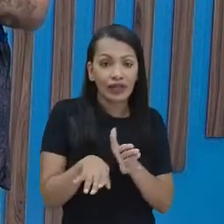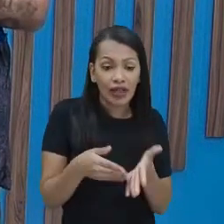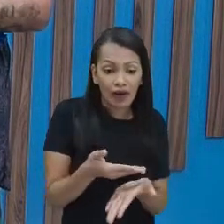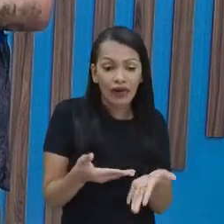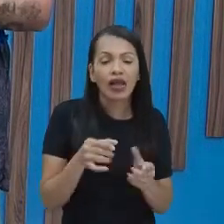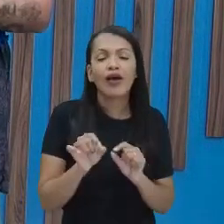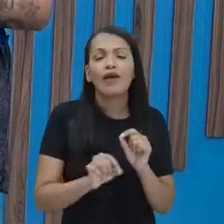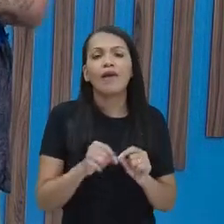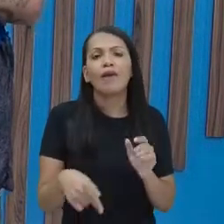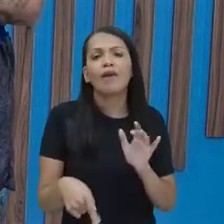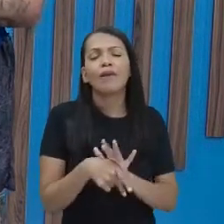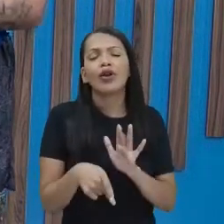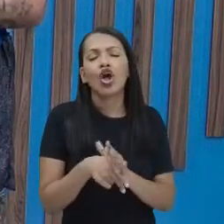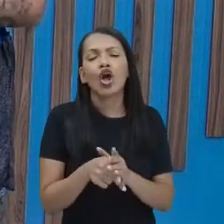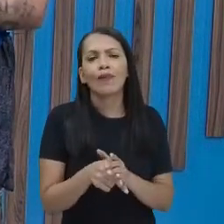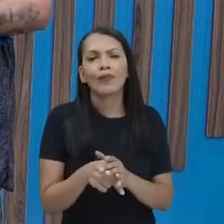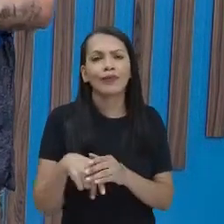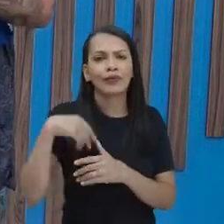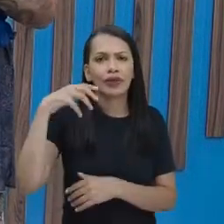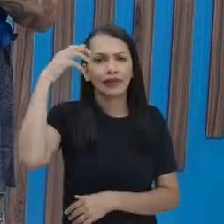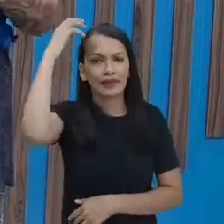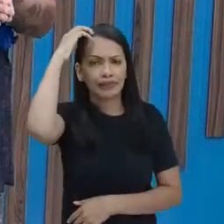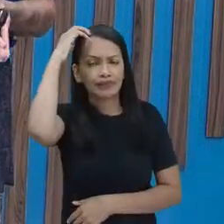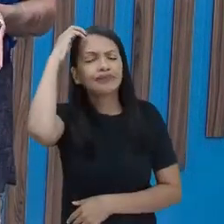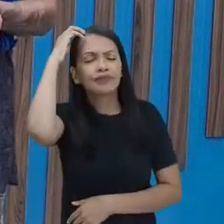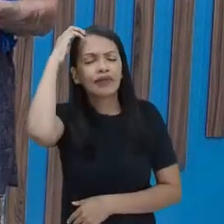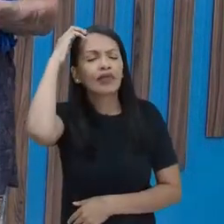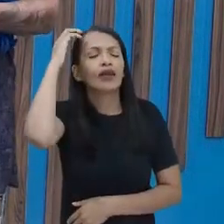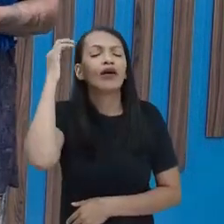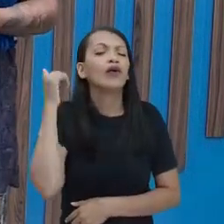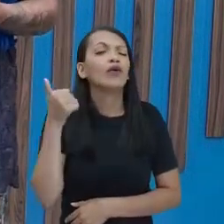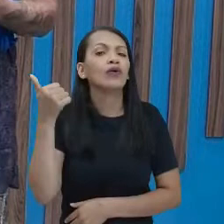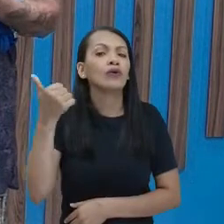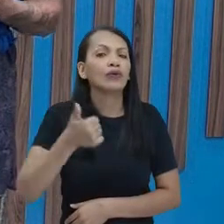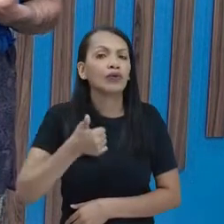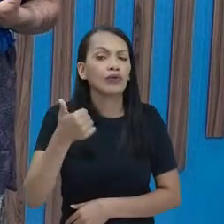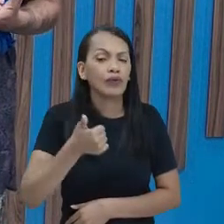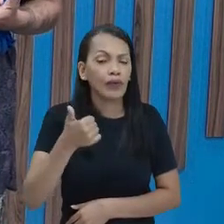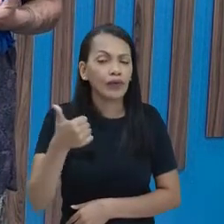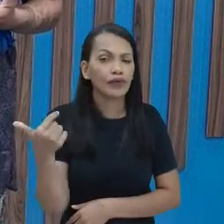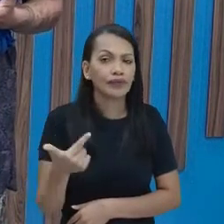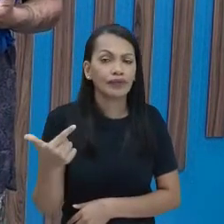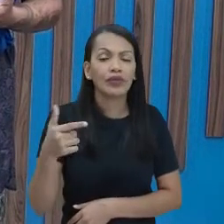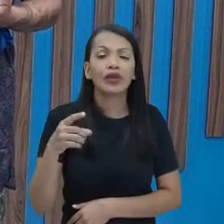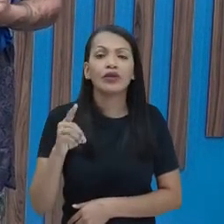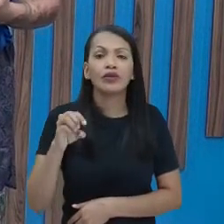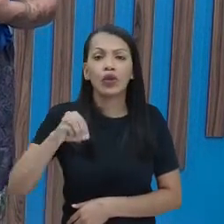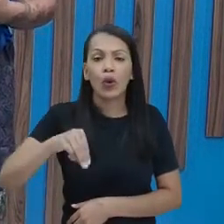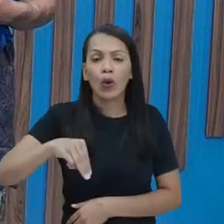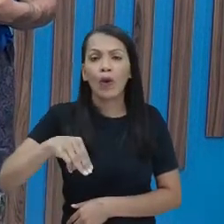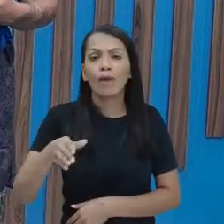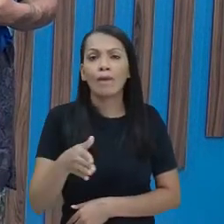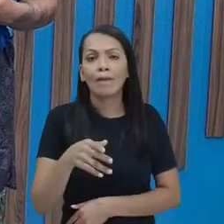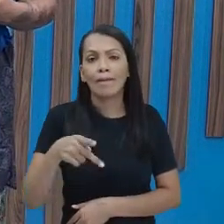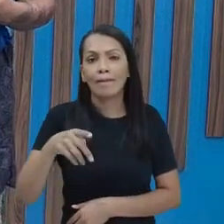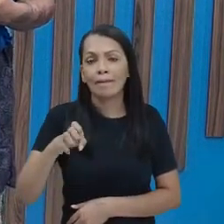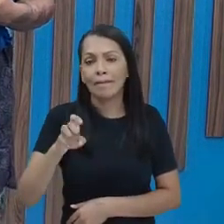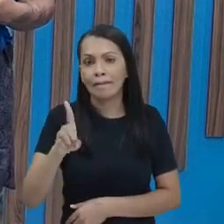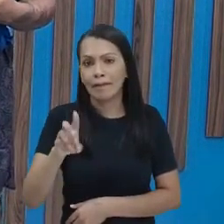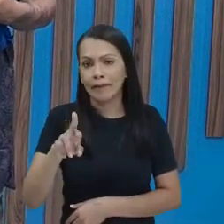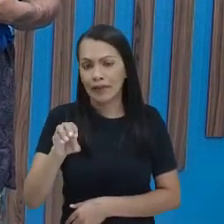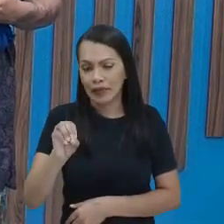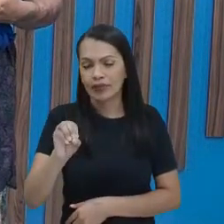próprio império, com Dom Pedro I, depois de Dom Pedro II. E aí, no dia 8 de setembro, começamos uma